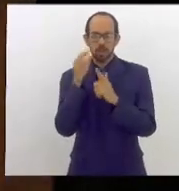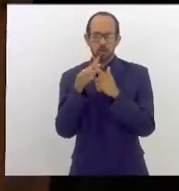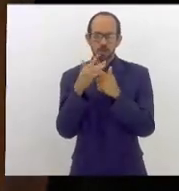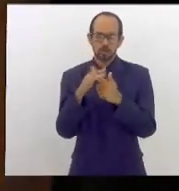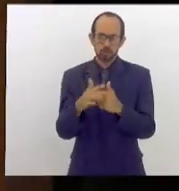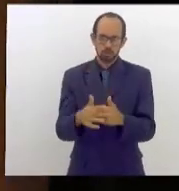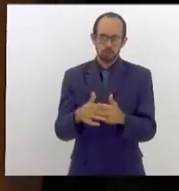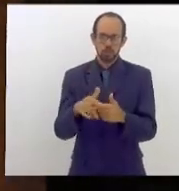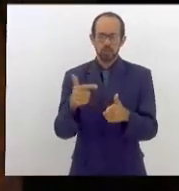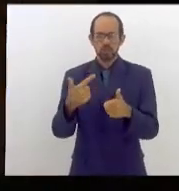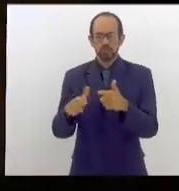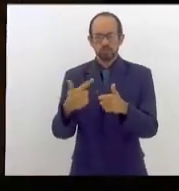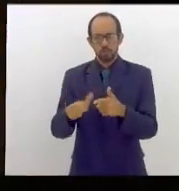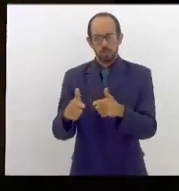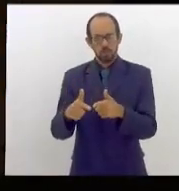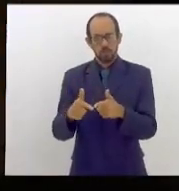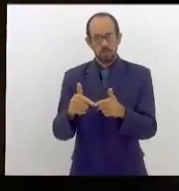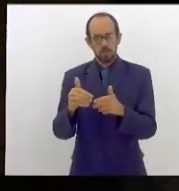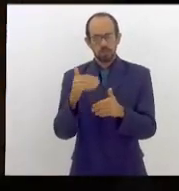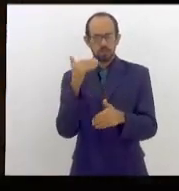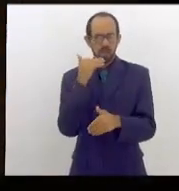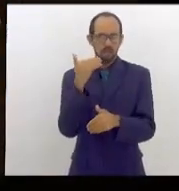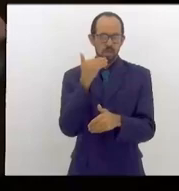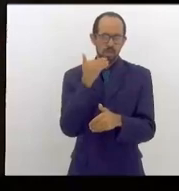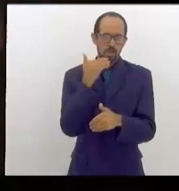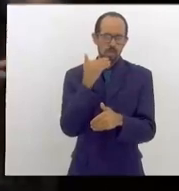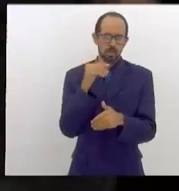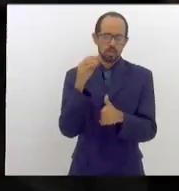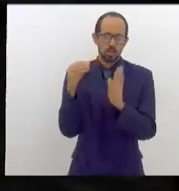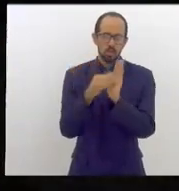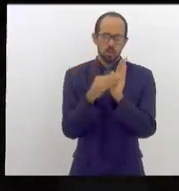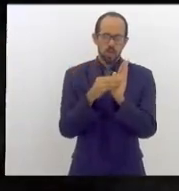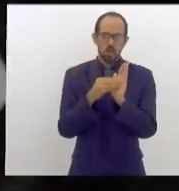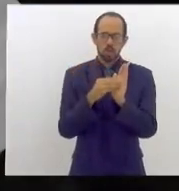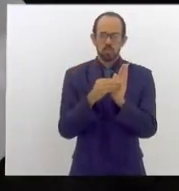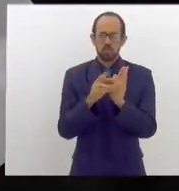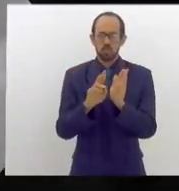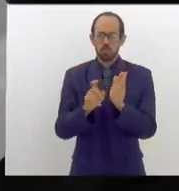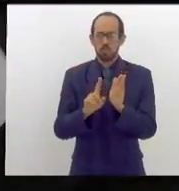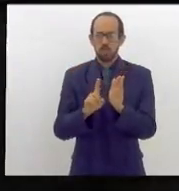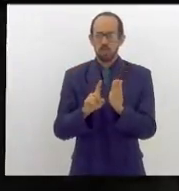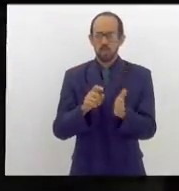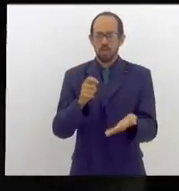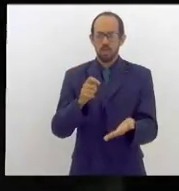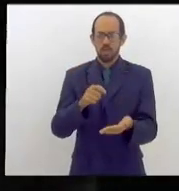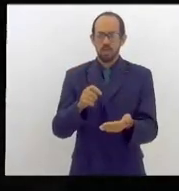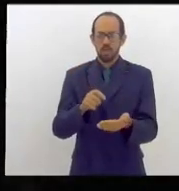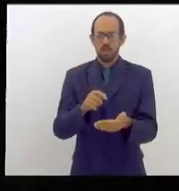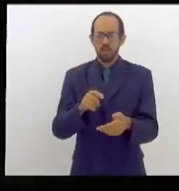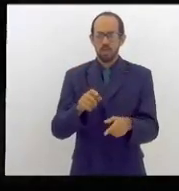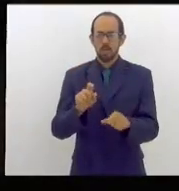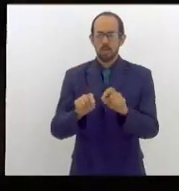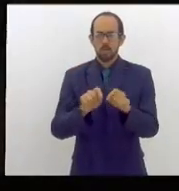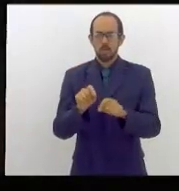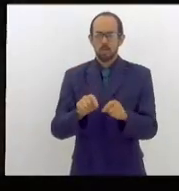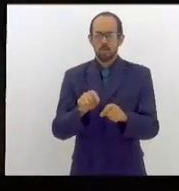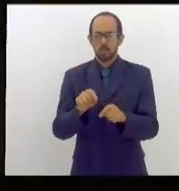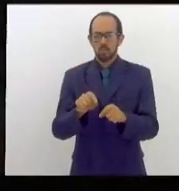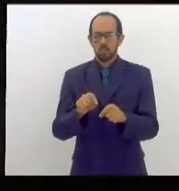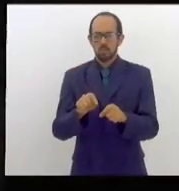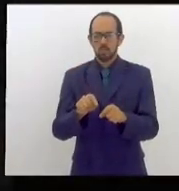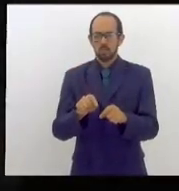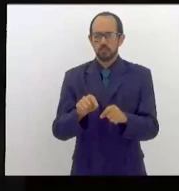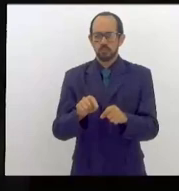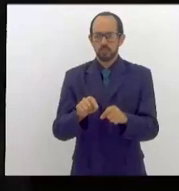esses desvios né colocando aqui que em tempo algum o plano de aposentadoria de servidores poderia